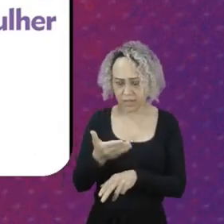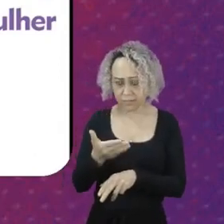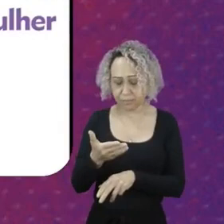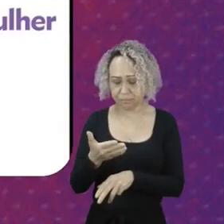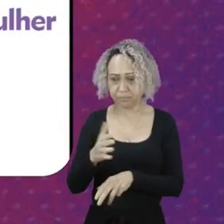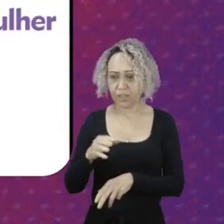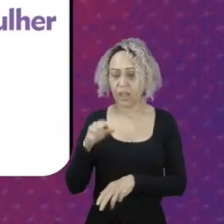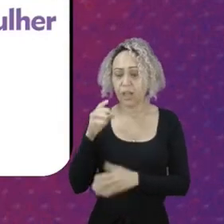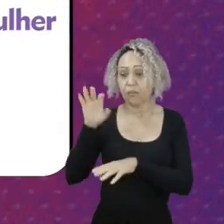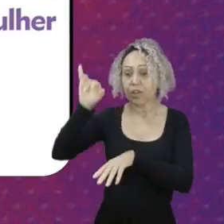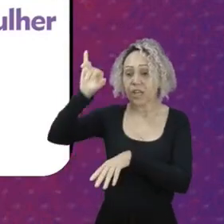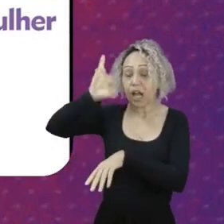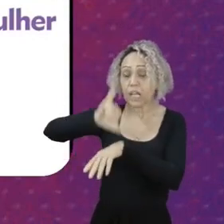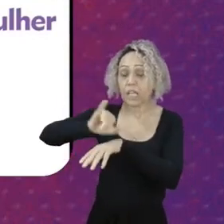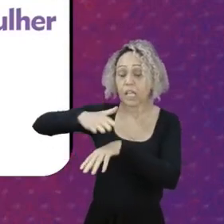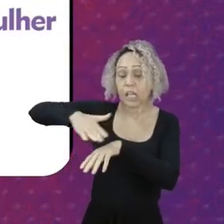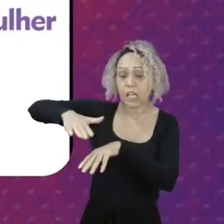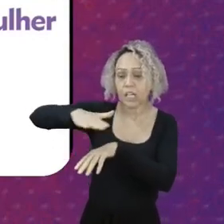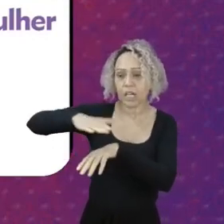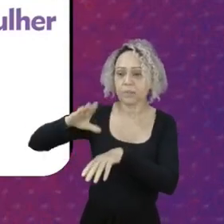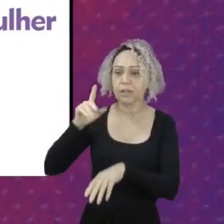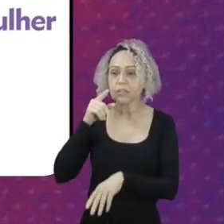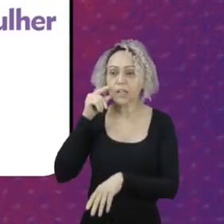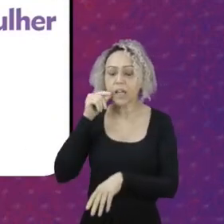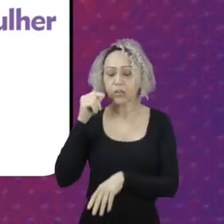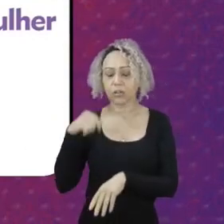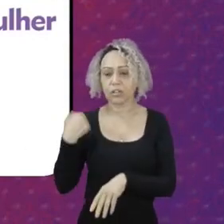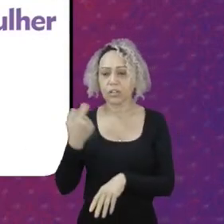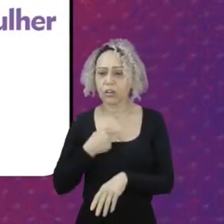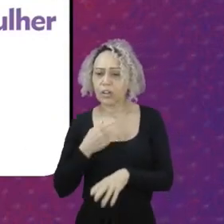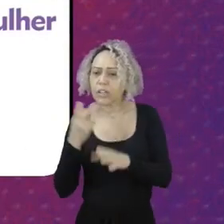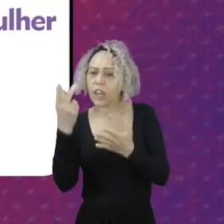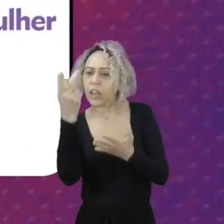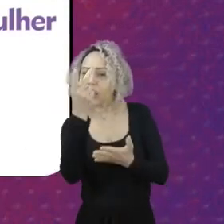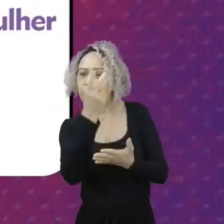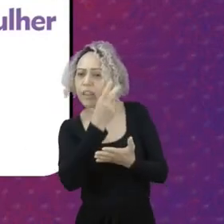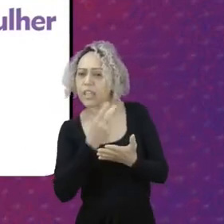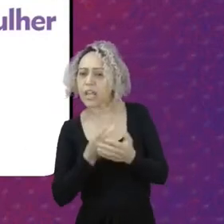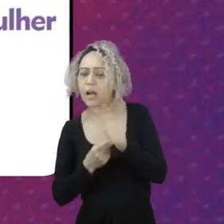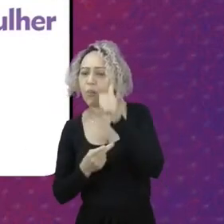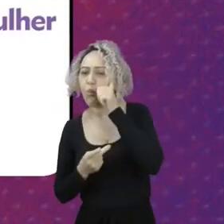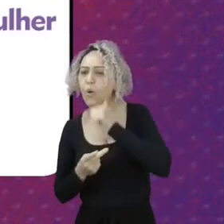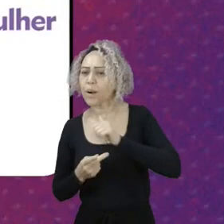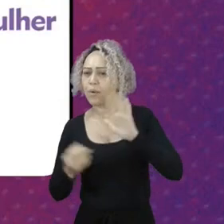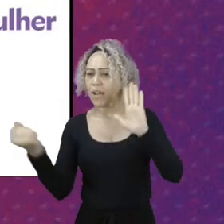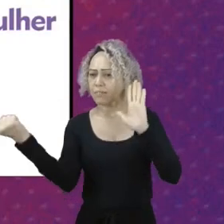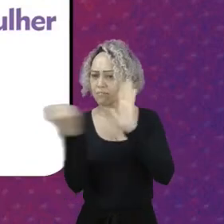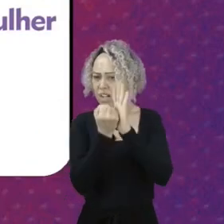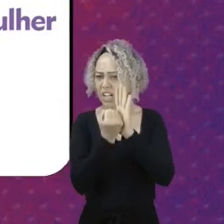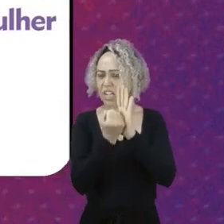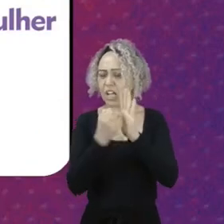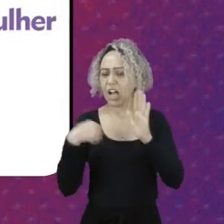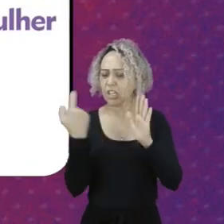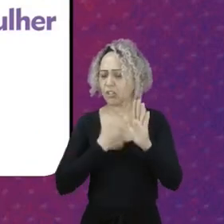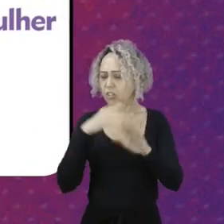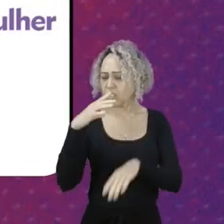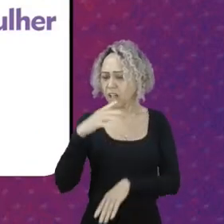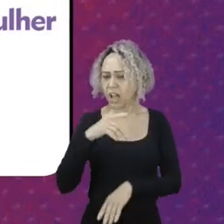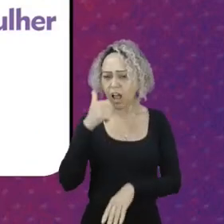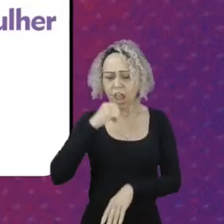né, desenhar a Dandara dos Palmares, que é uma das nossas heroínas aqui,